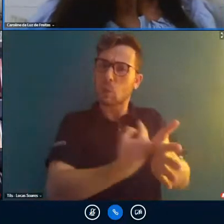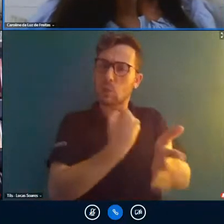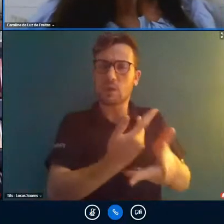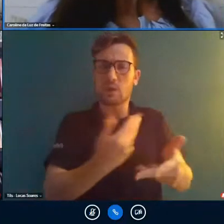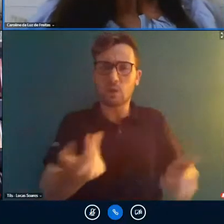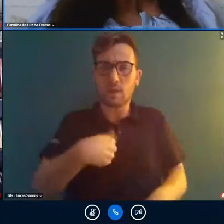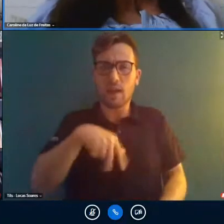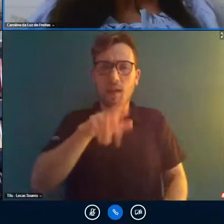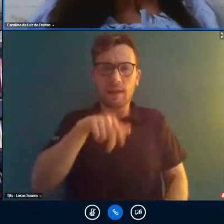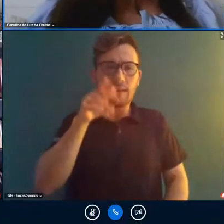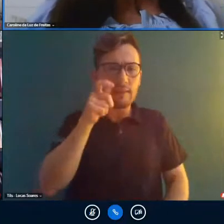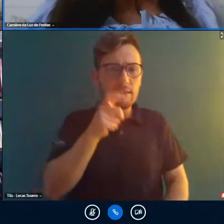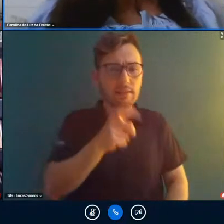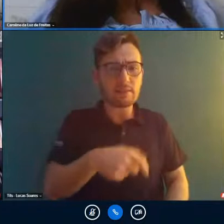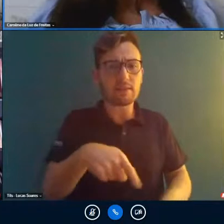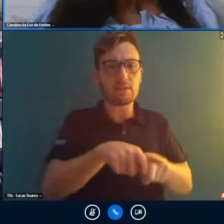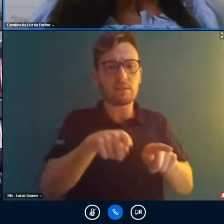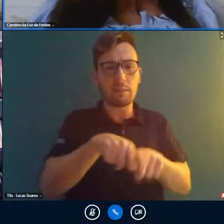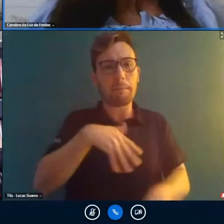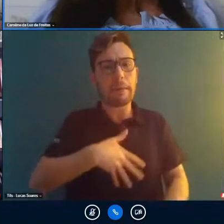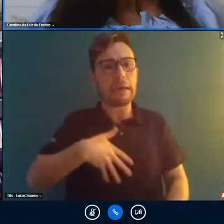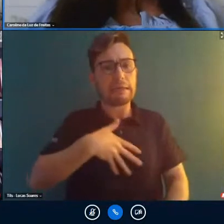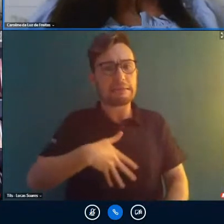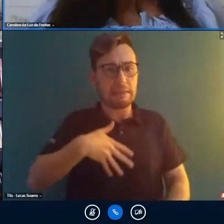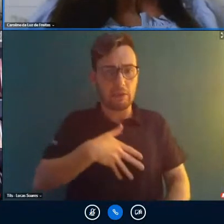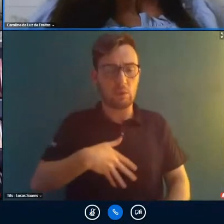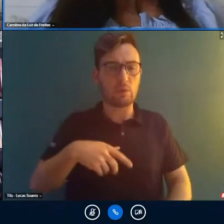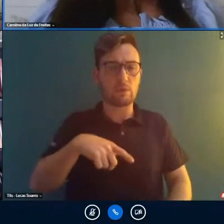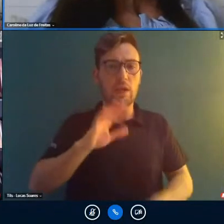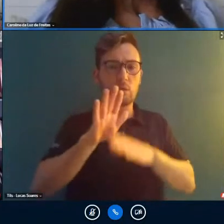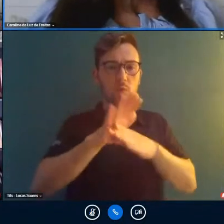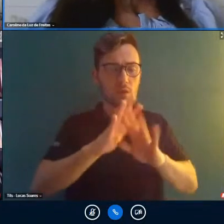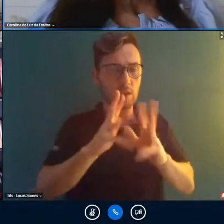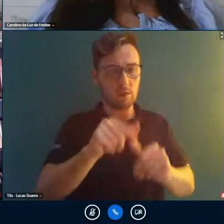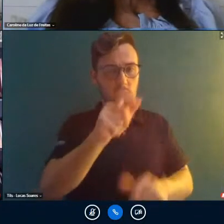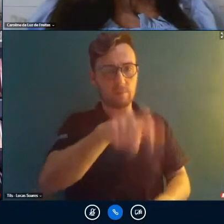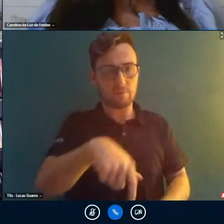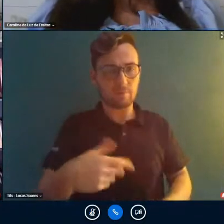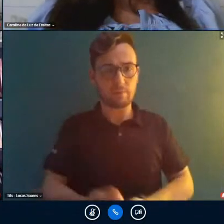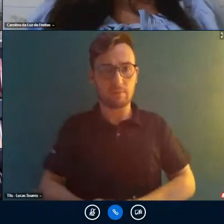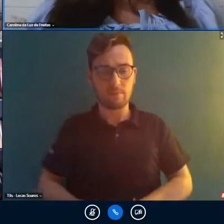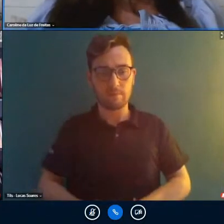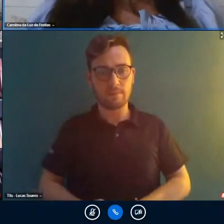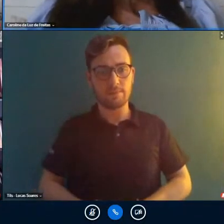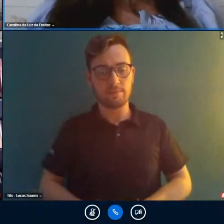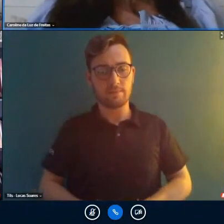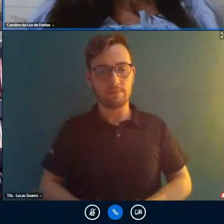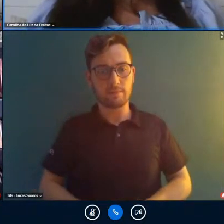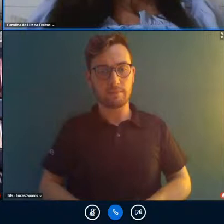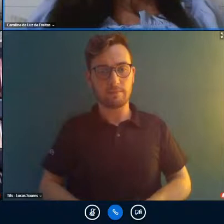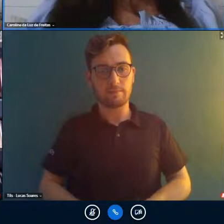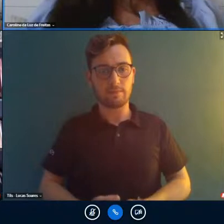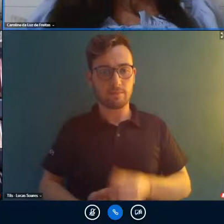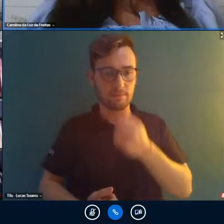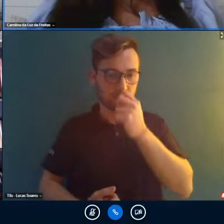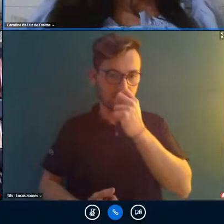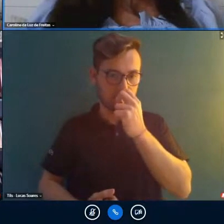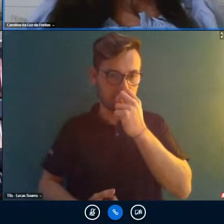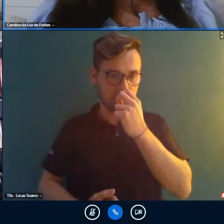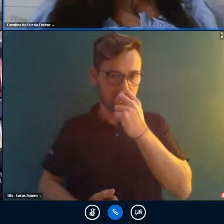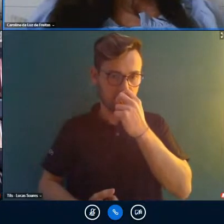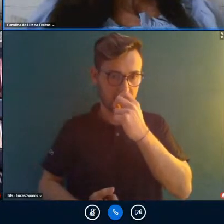gratificante, foi muito prazeroso poder ajudar eles nessa forma. A pergunta da Adriana: